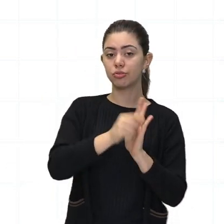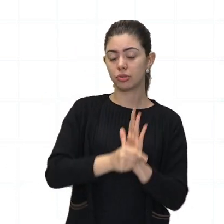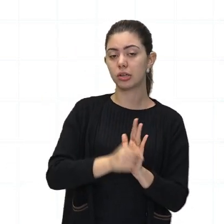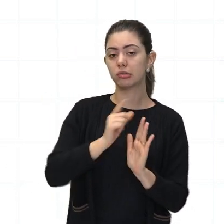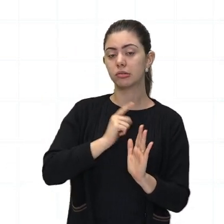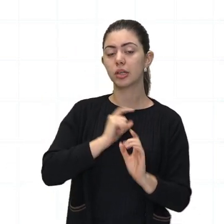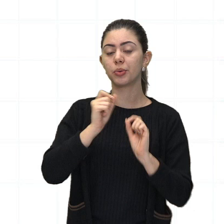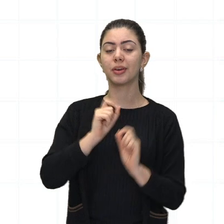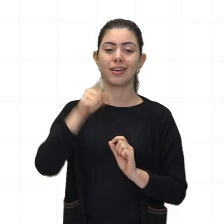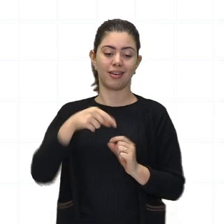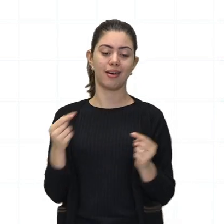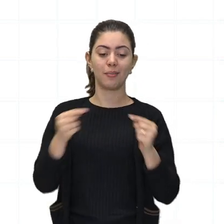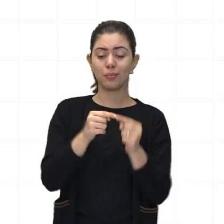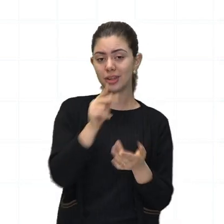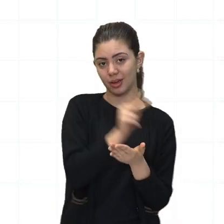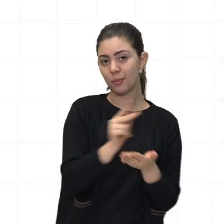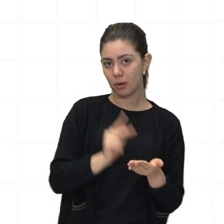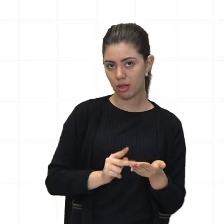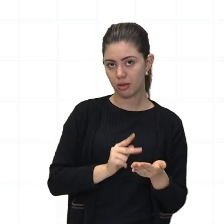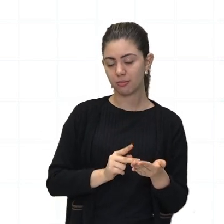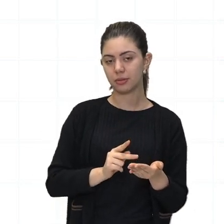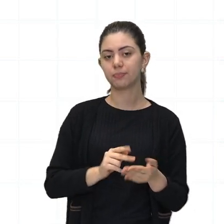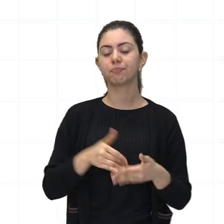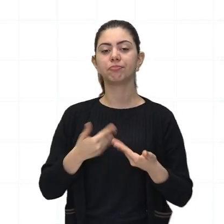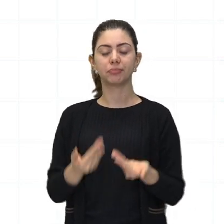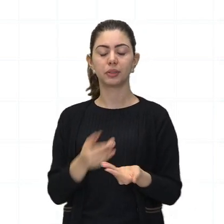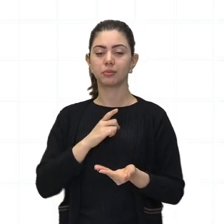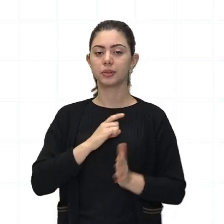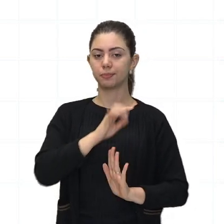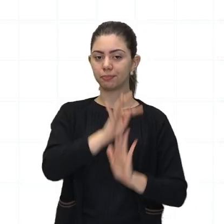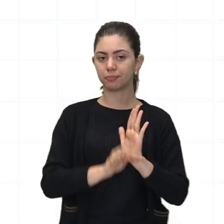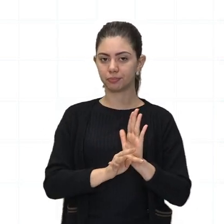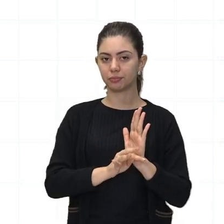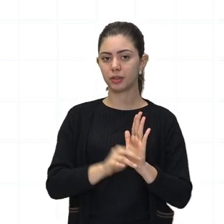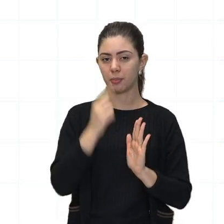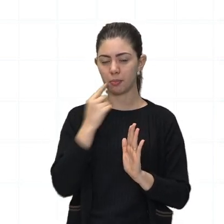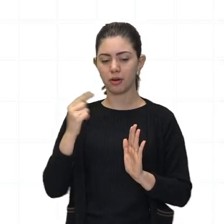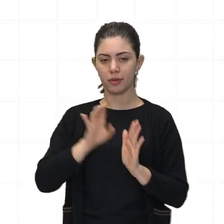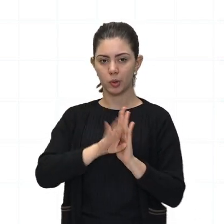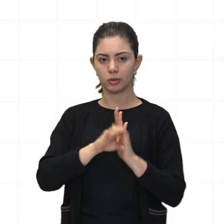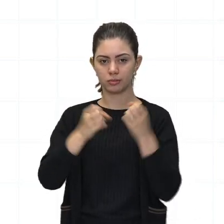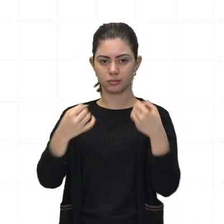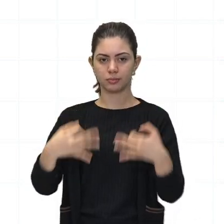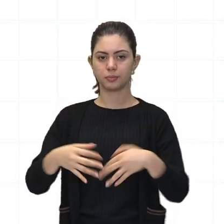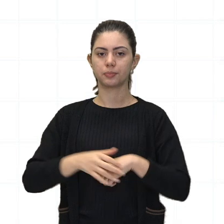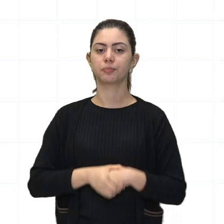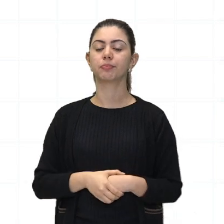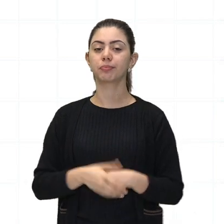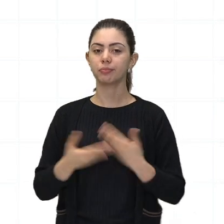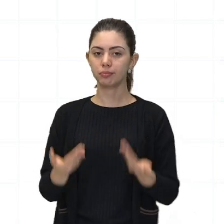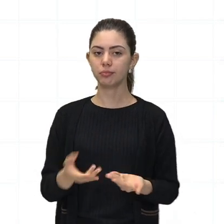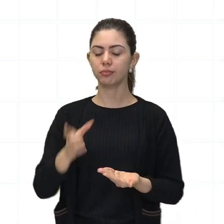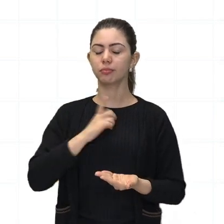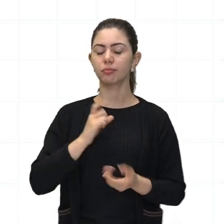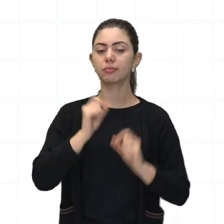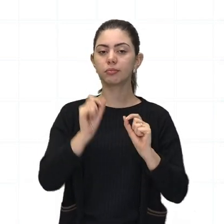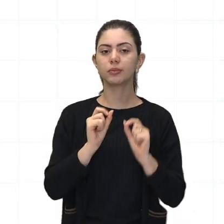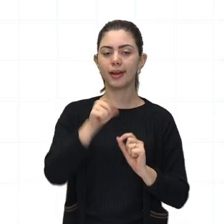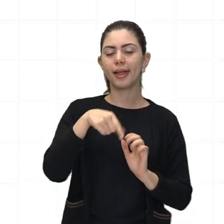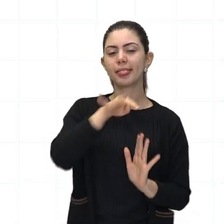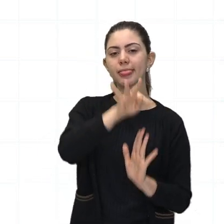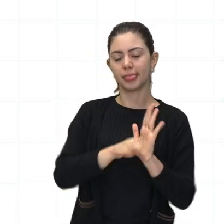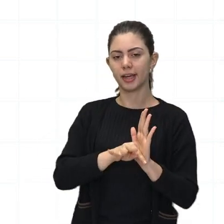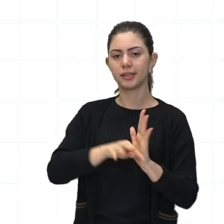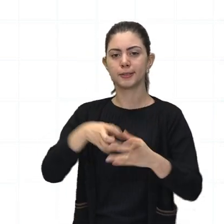os poemas, sobre esses textos, olha aí da nossa definição, textos de caráter